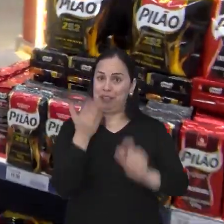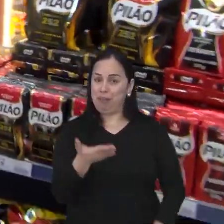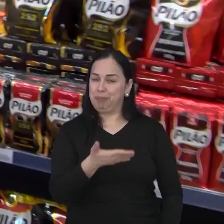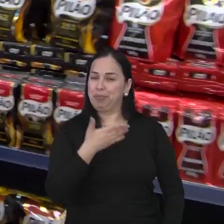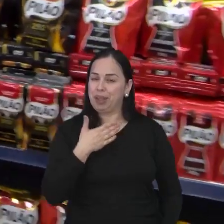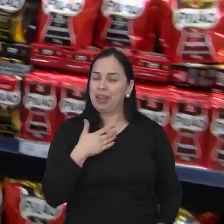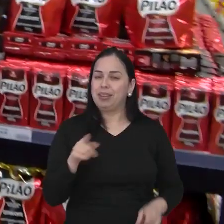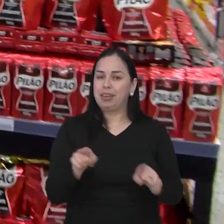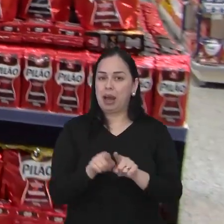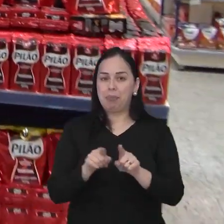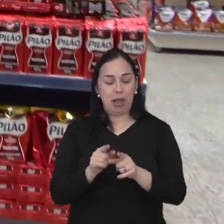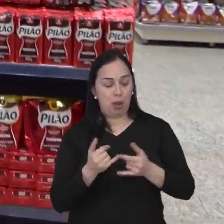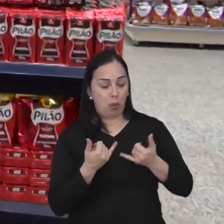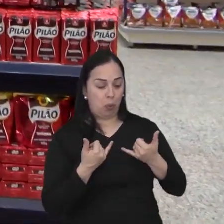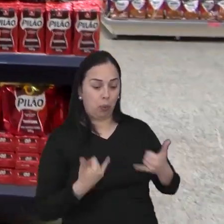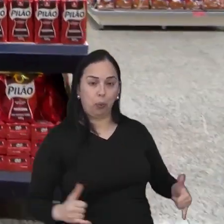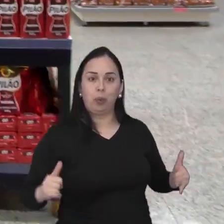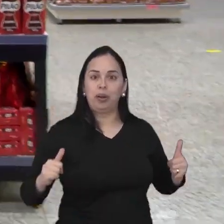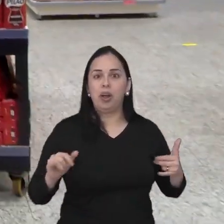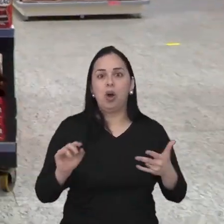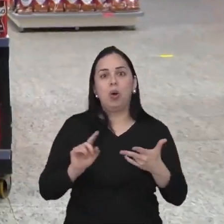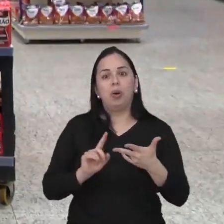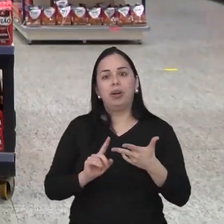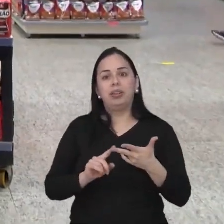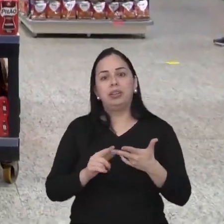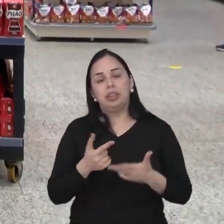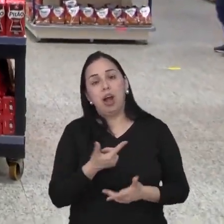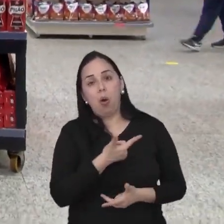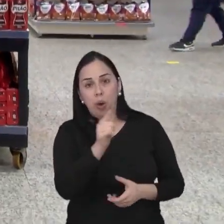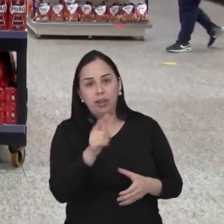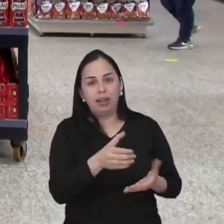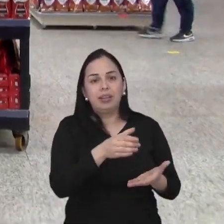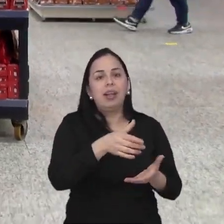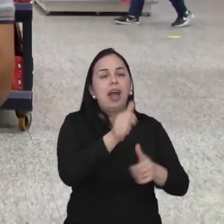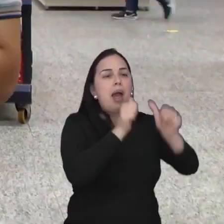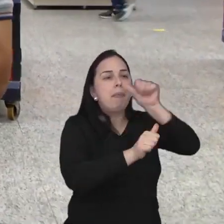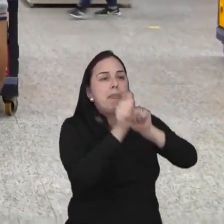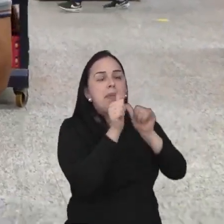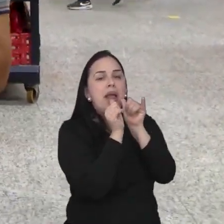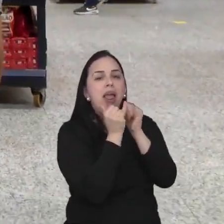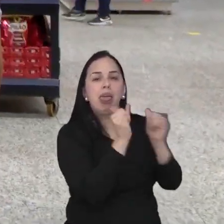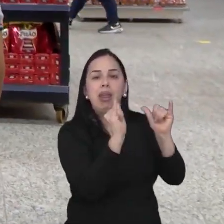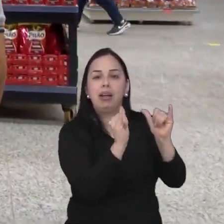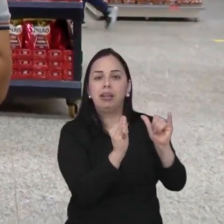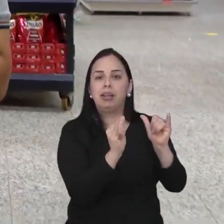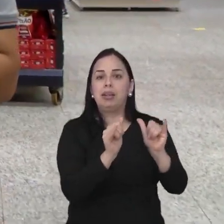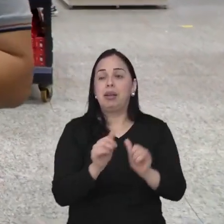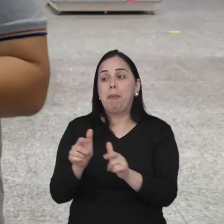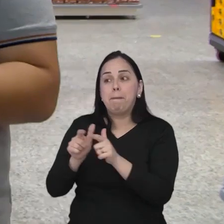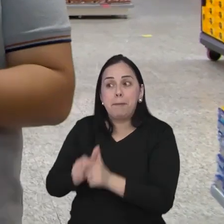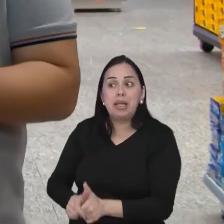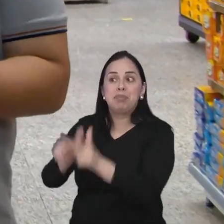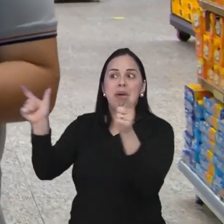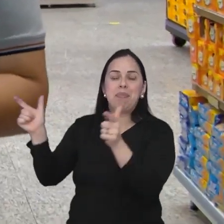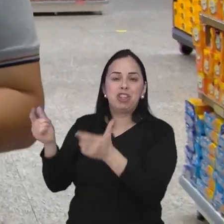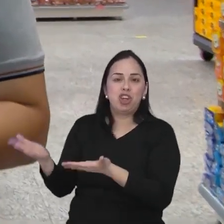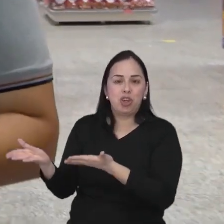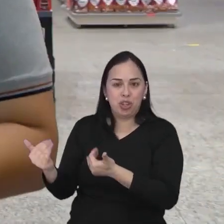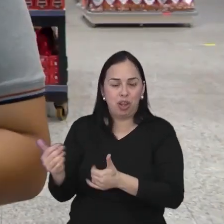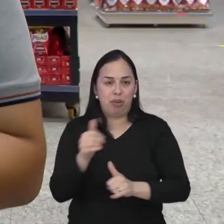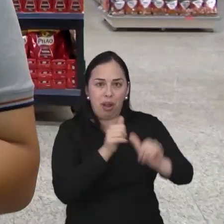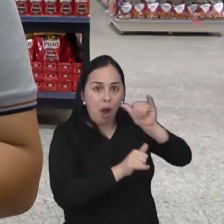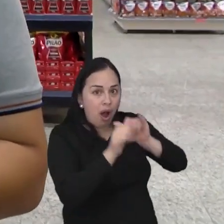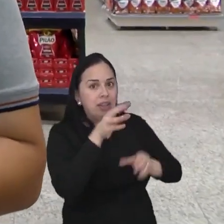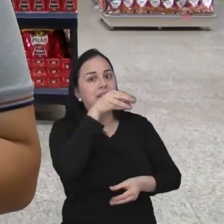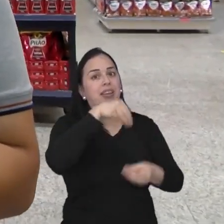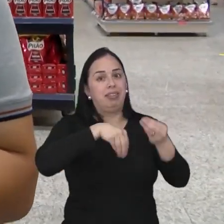manter acordado com mais facilidade ou ter um pouco mais de energia, outra opção são os energéticos. Procurados principalmente pelo público mais